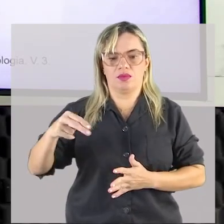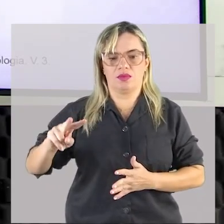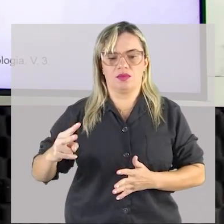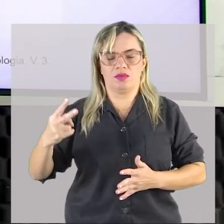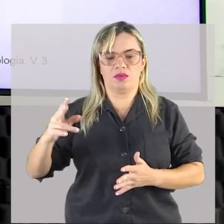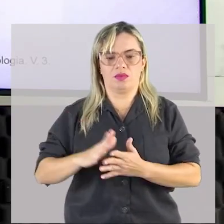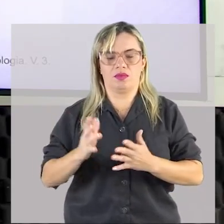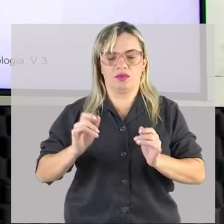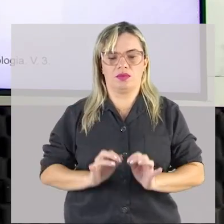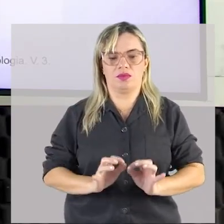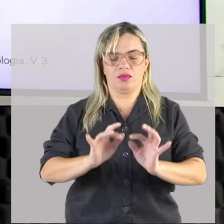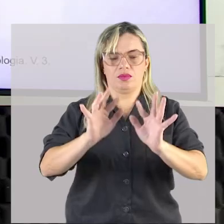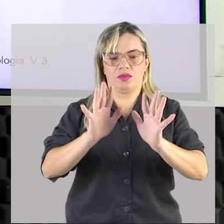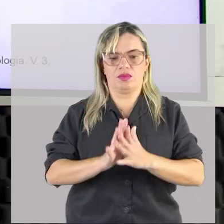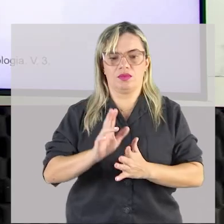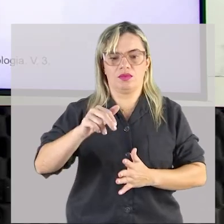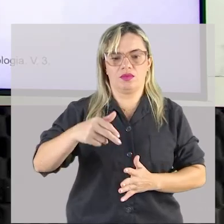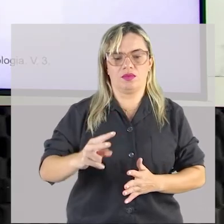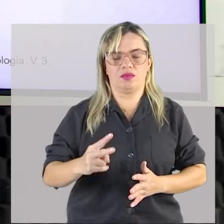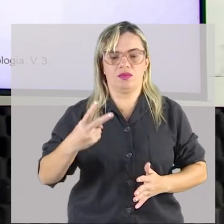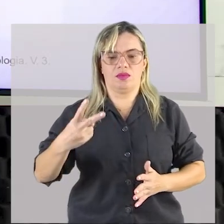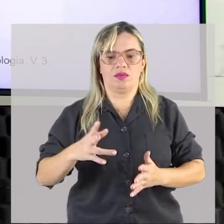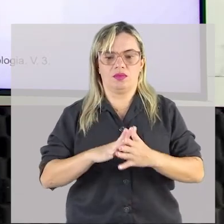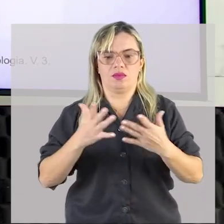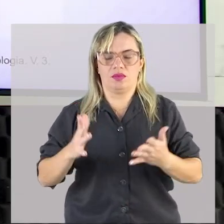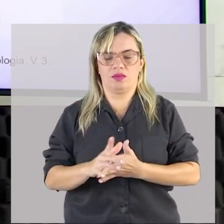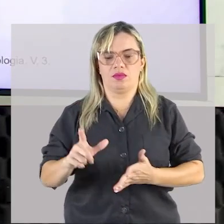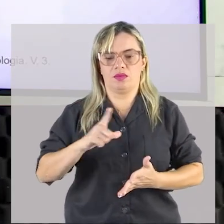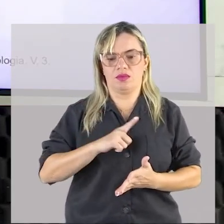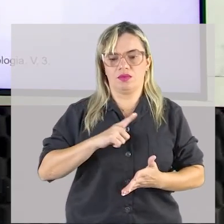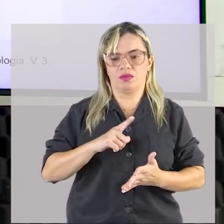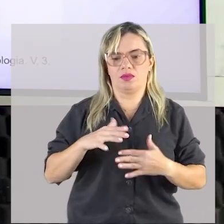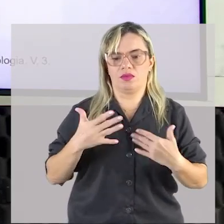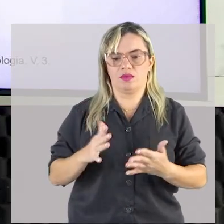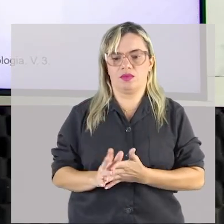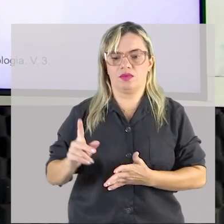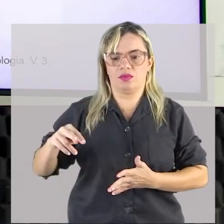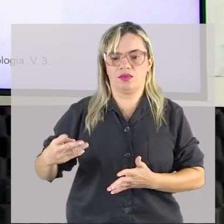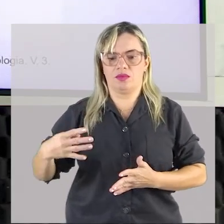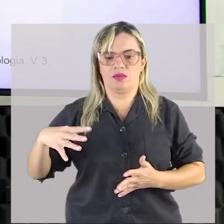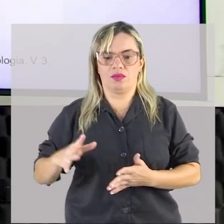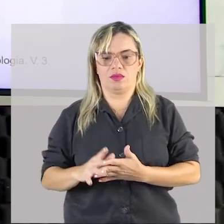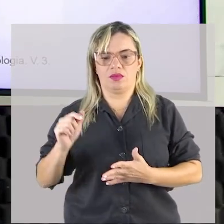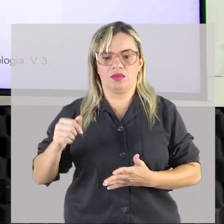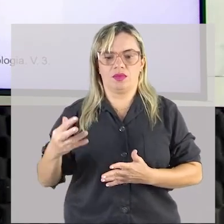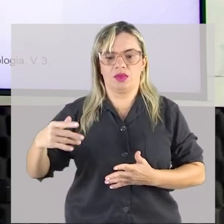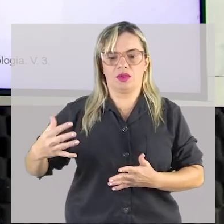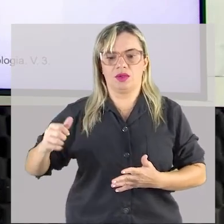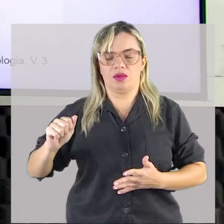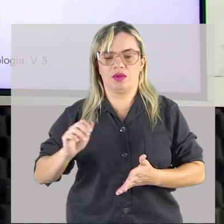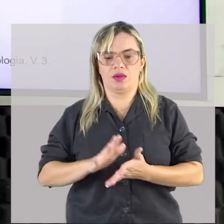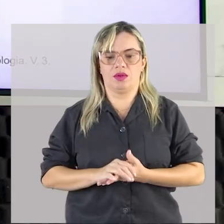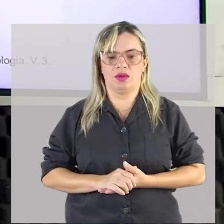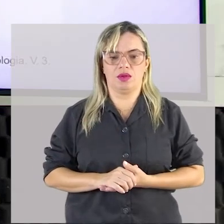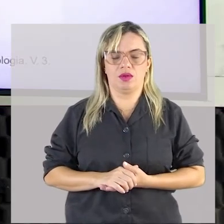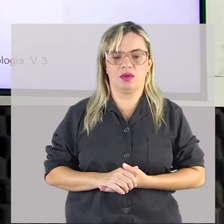a gente já viu na forma gasosa, N2, tem aqui amônia, nitrato.